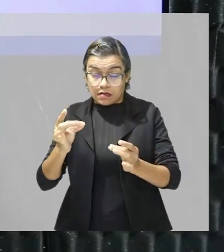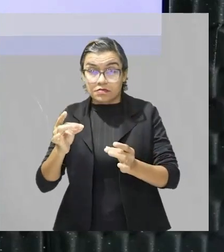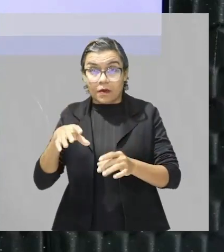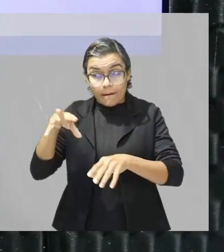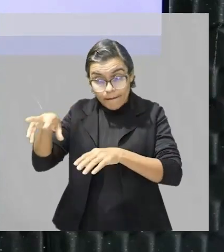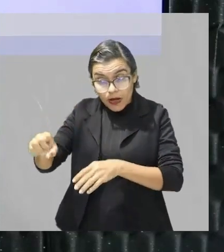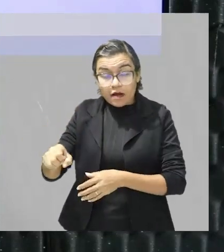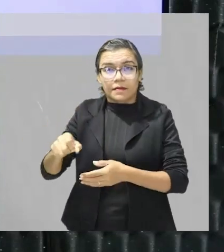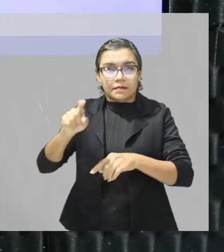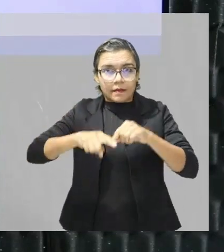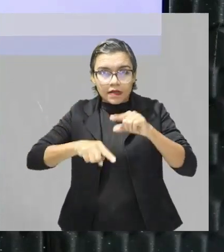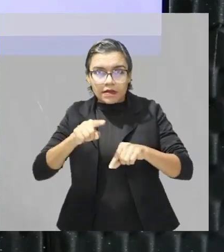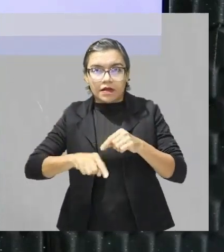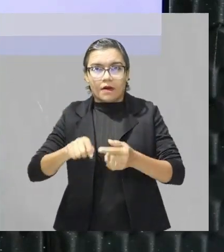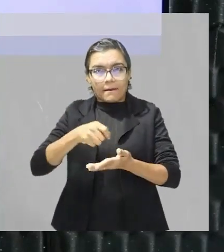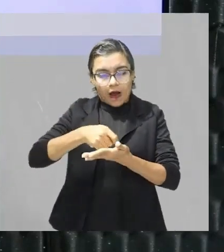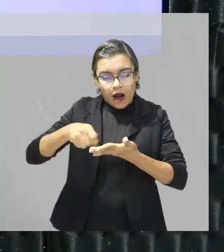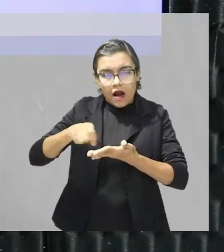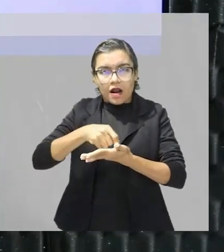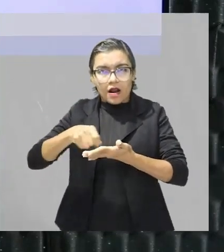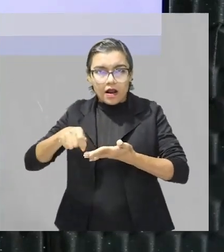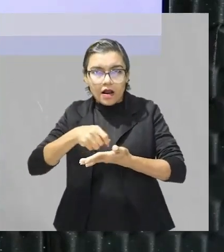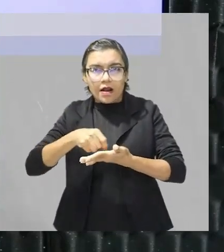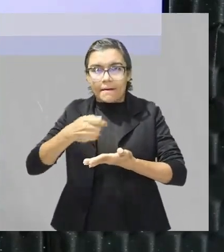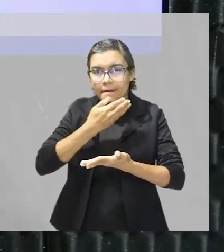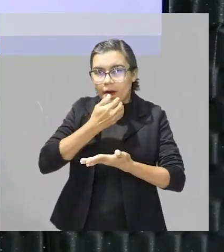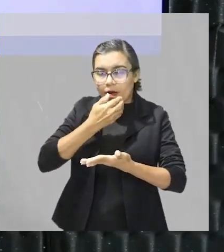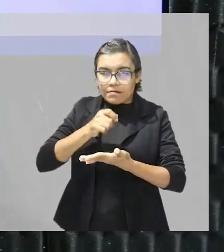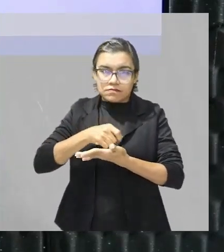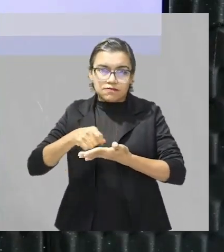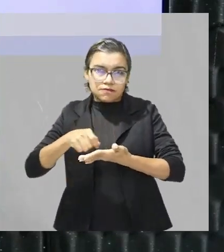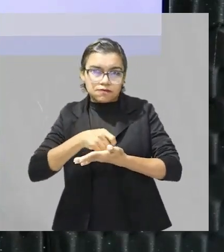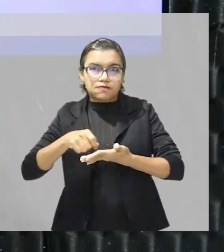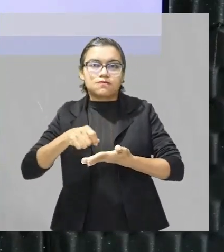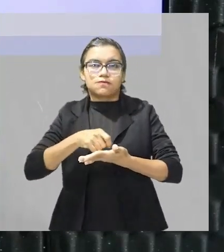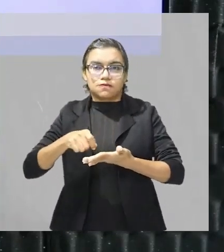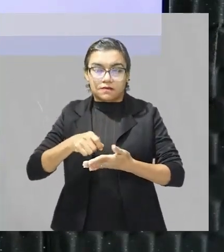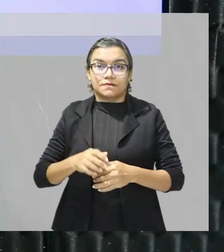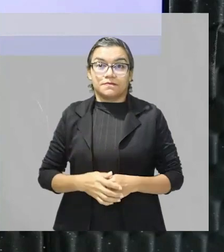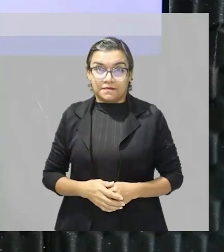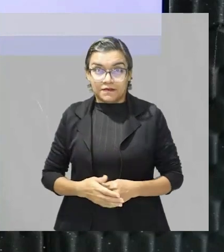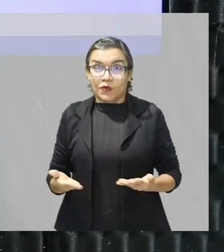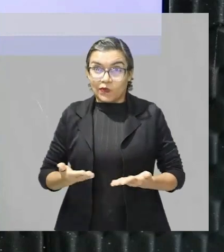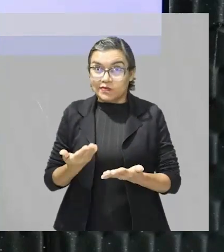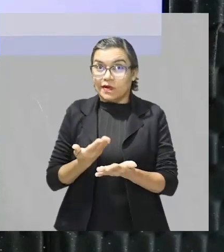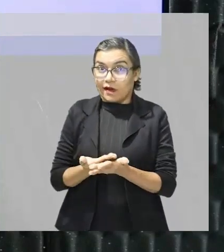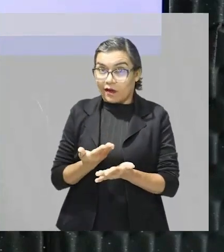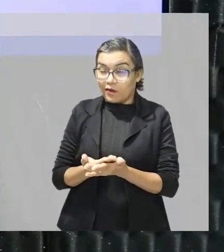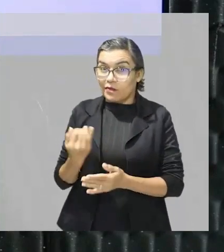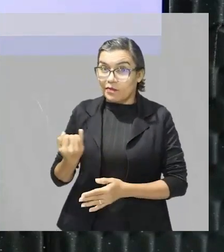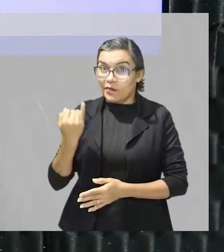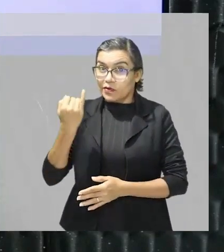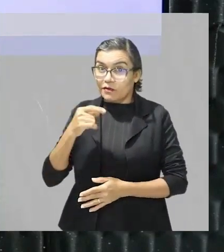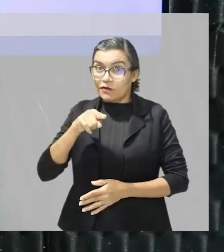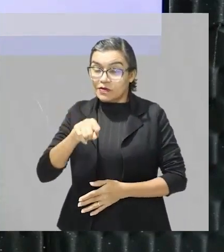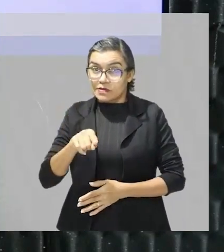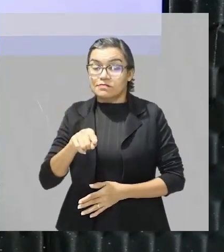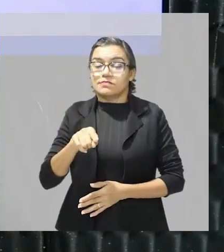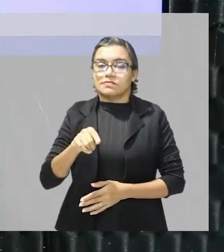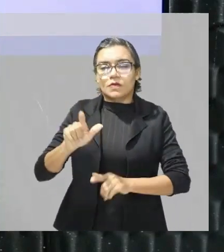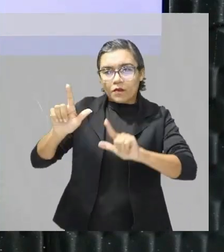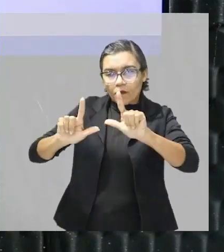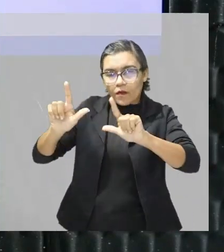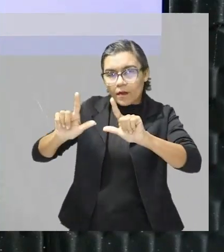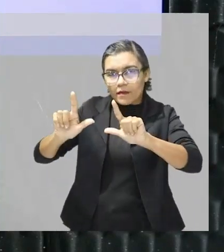borracha para você anotar as devidas e informações ao longo do nosso vídeo e aquelas informações que você achar